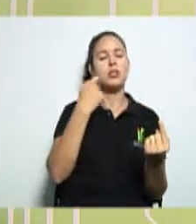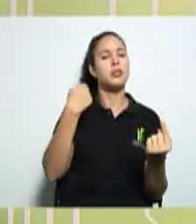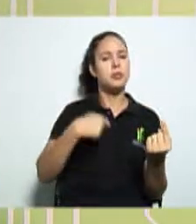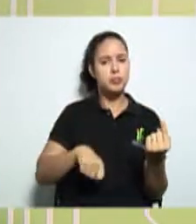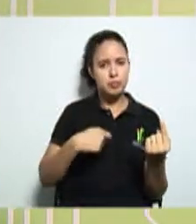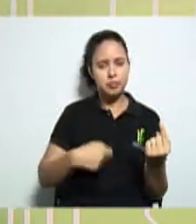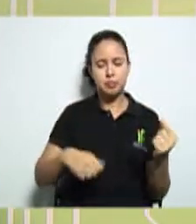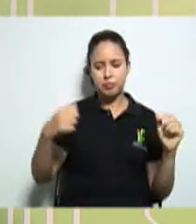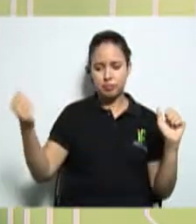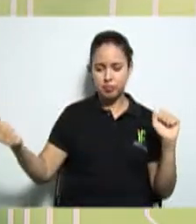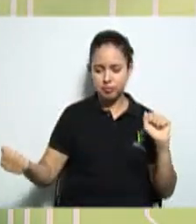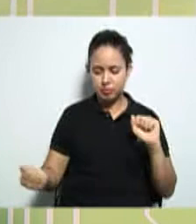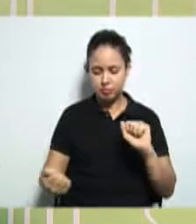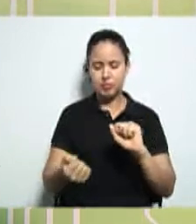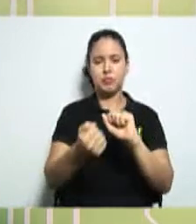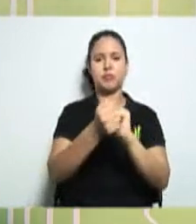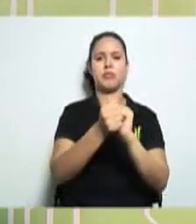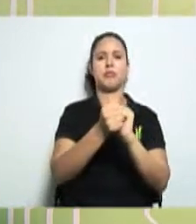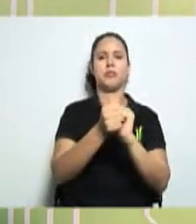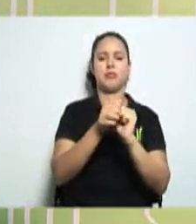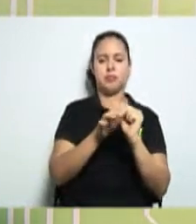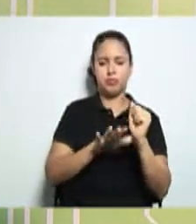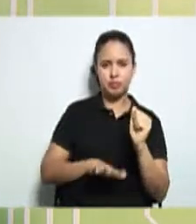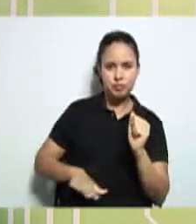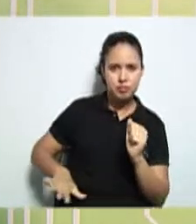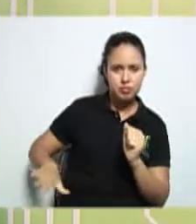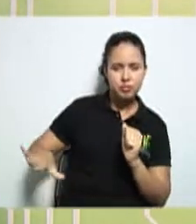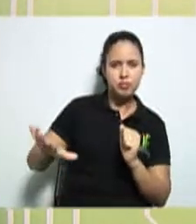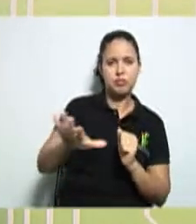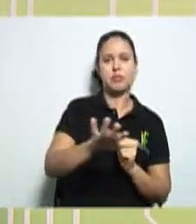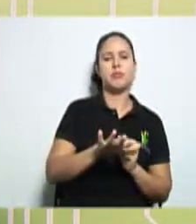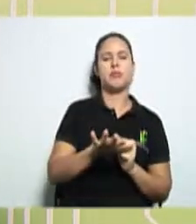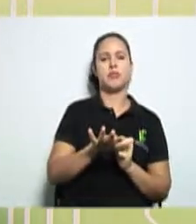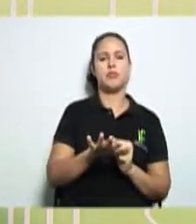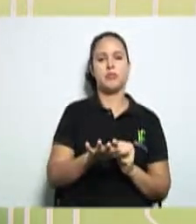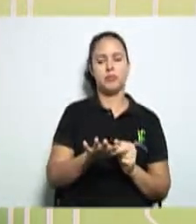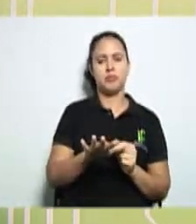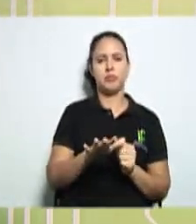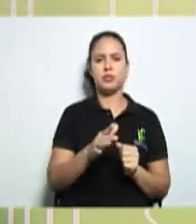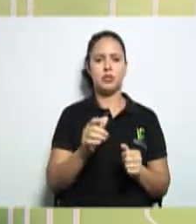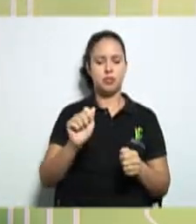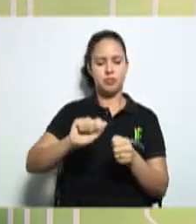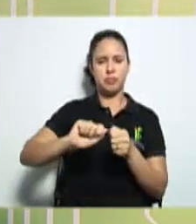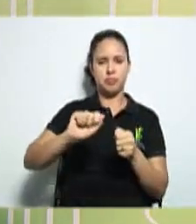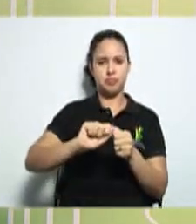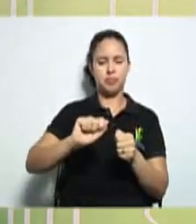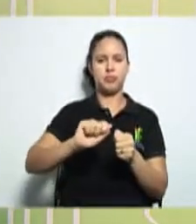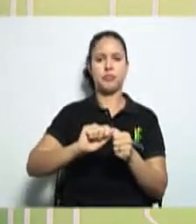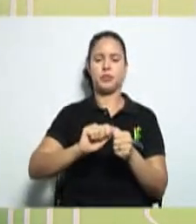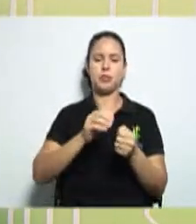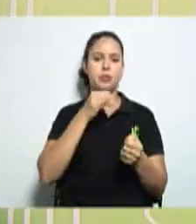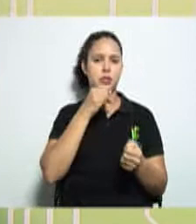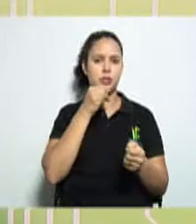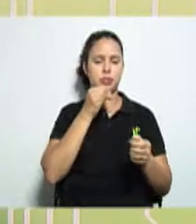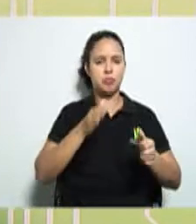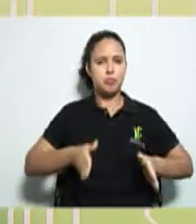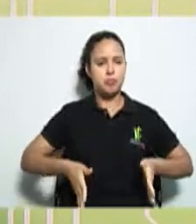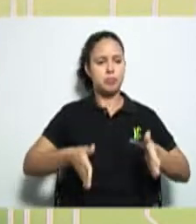com um ambiente propício para a realização das atividades, um prédio